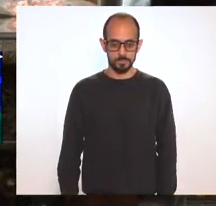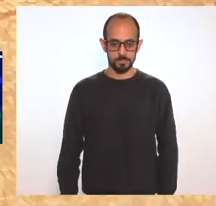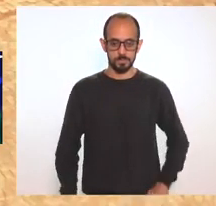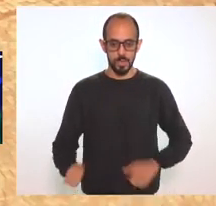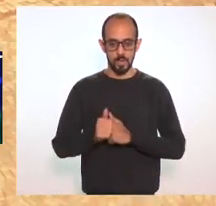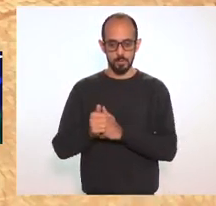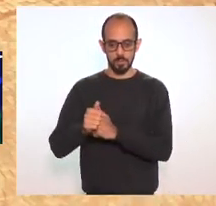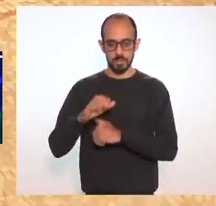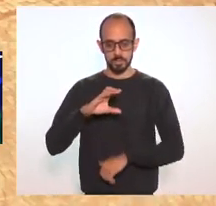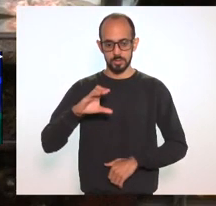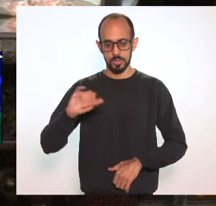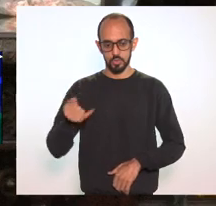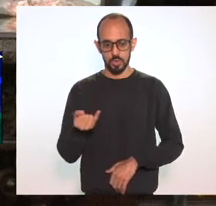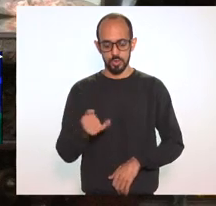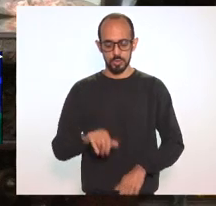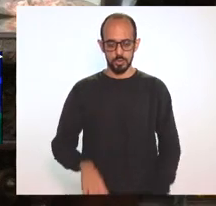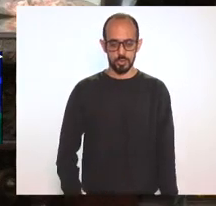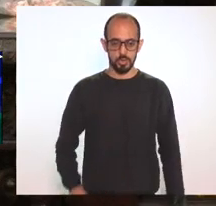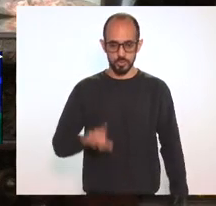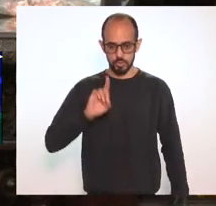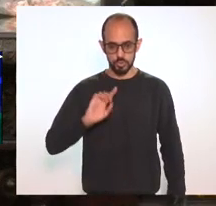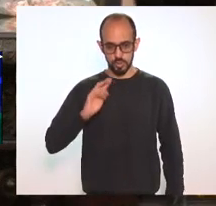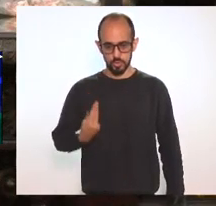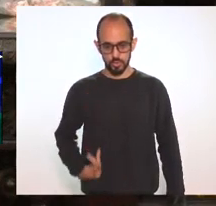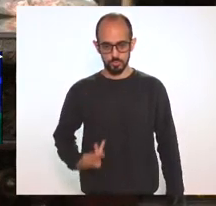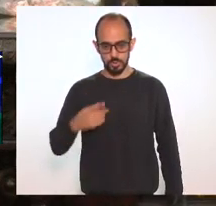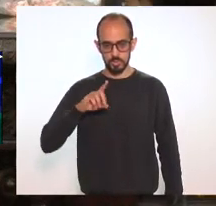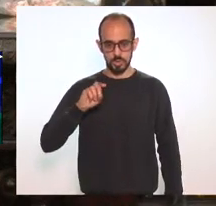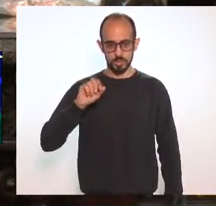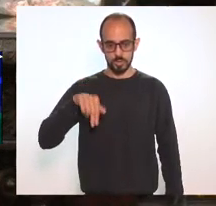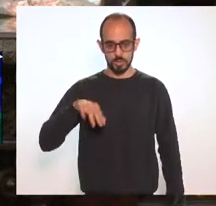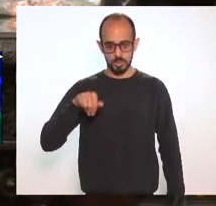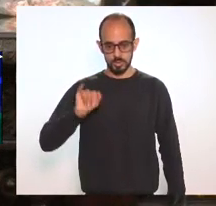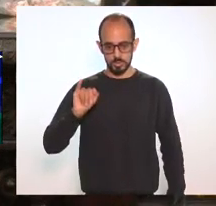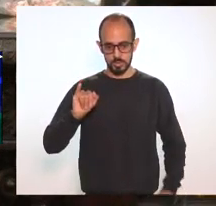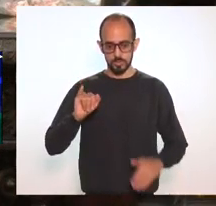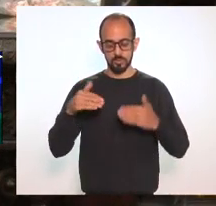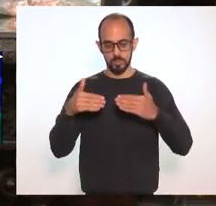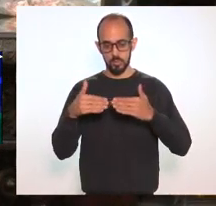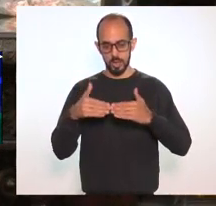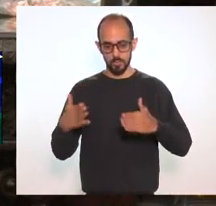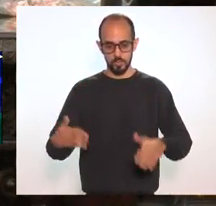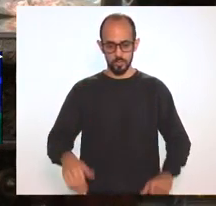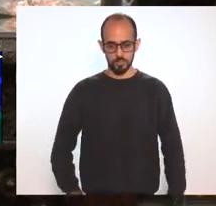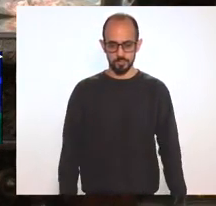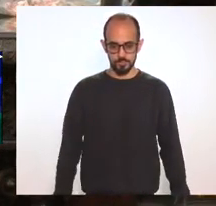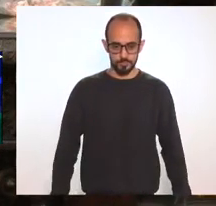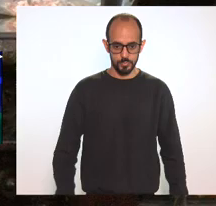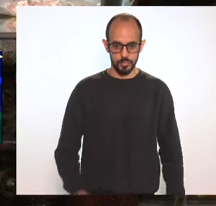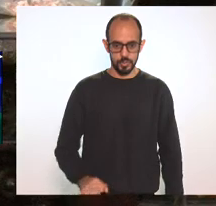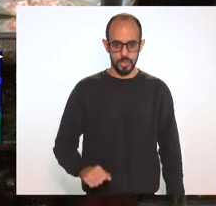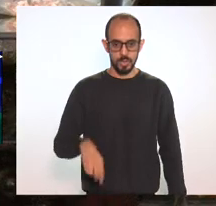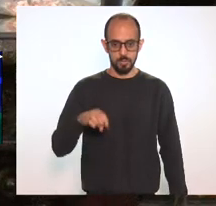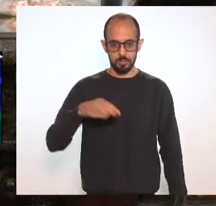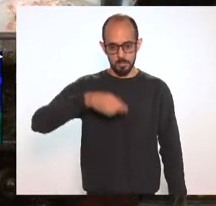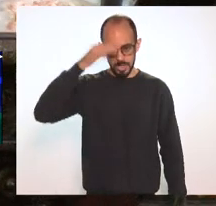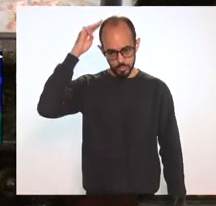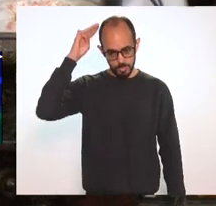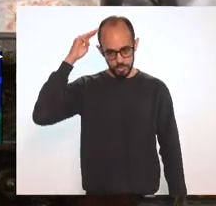Acompanha a CCJ. Da Comissão de Direitos Humanos, deputada Dani Monteiro. Favorável. Pela Comissão de Orçamento, deputado Márcio Pacheco.